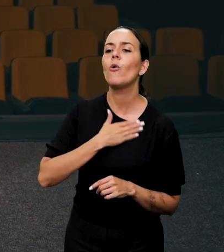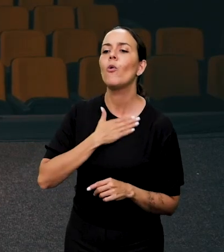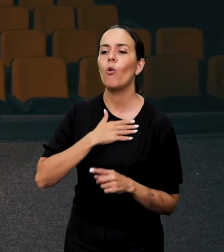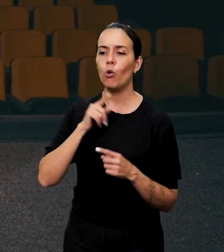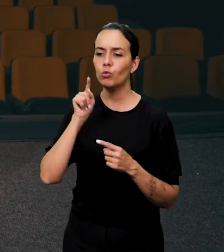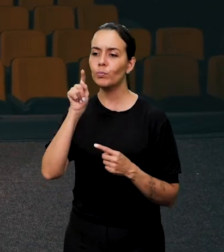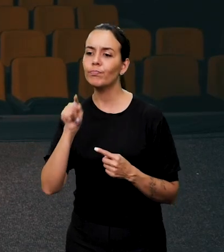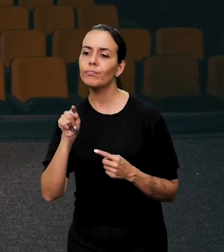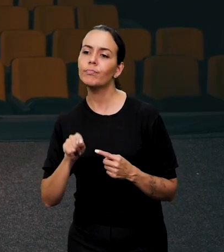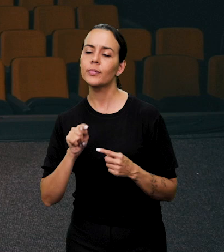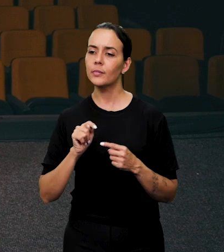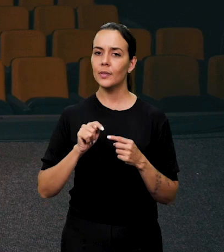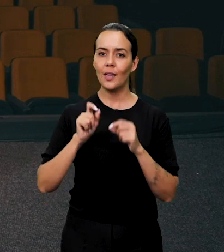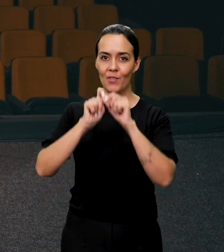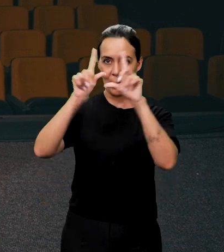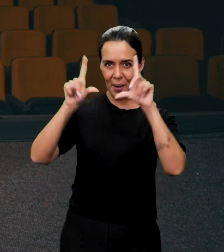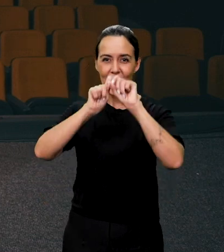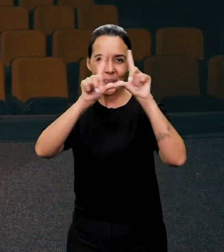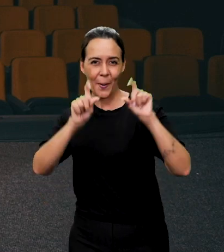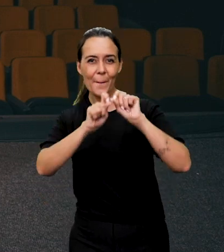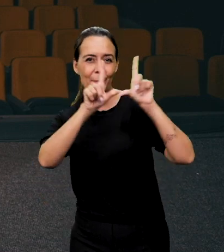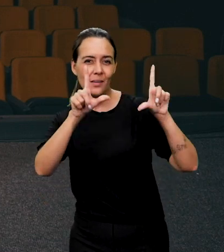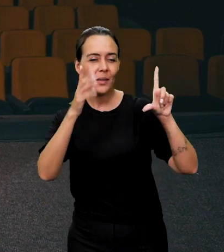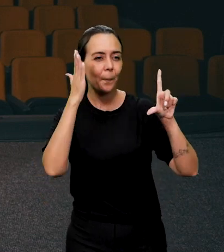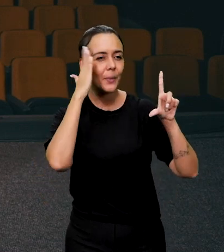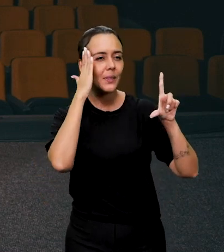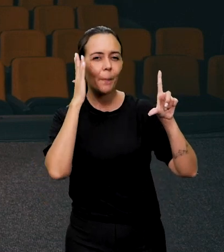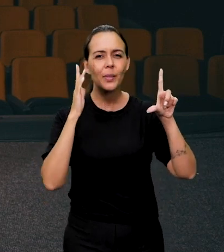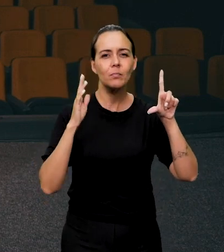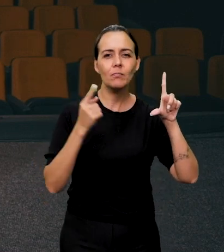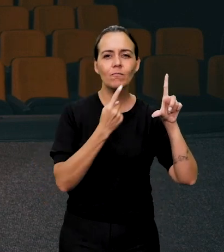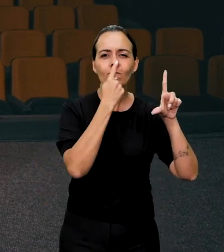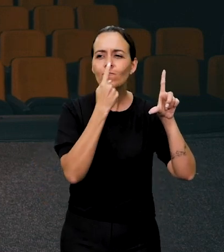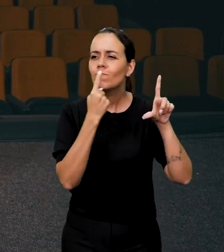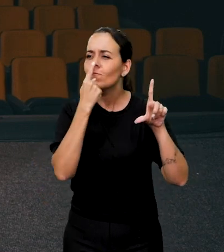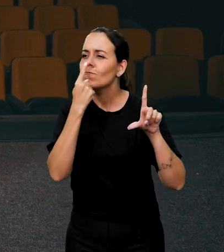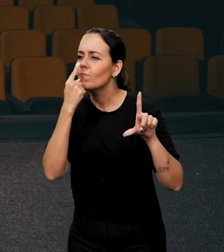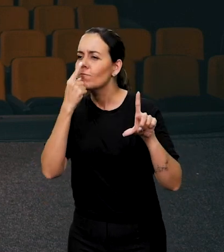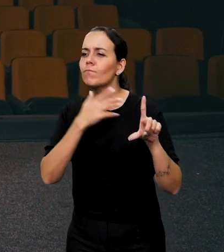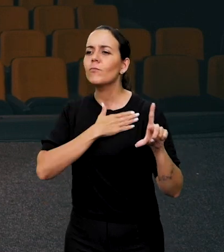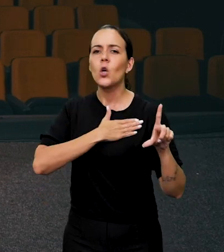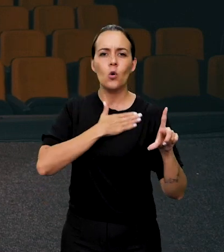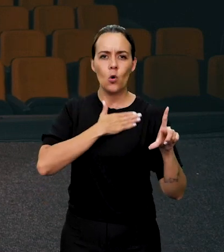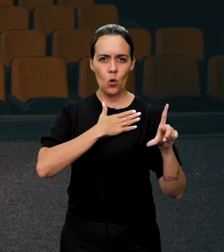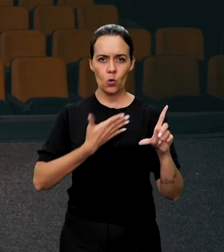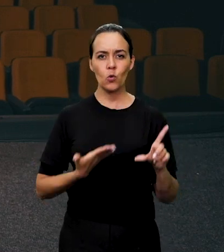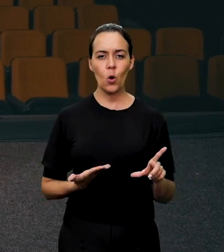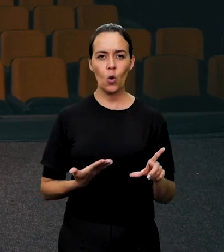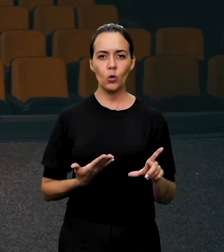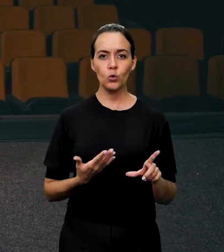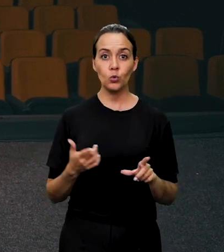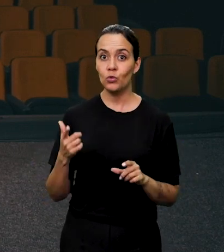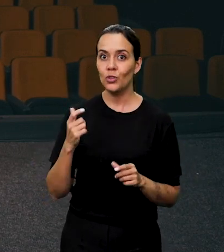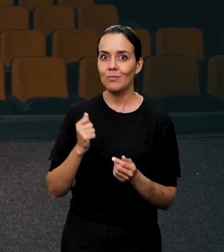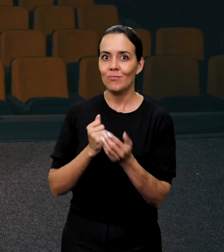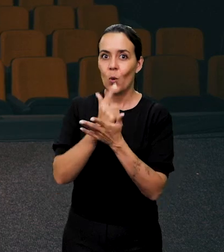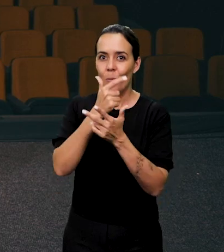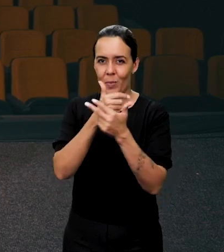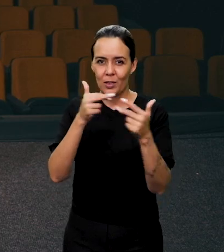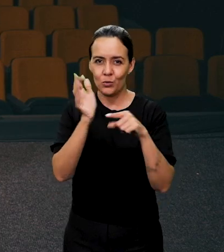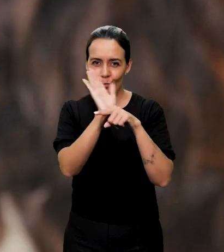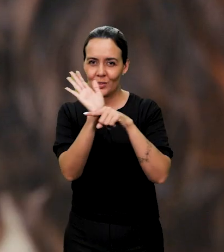são desse, e você vai um pouco criando uma identificação e um território de identidade de consumo